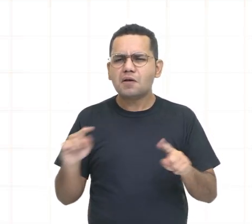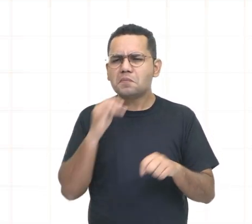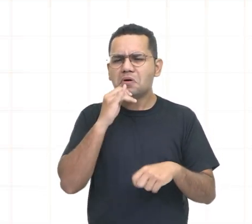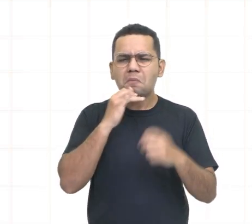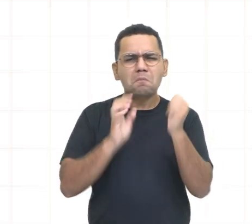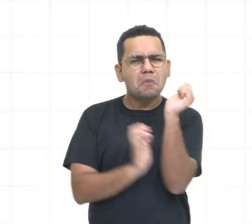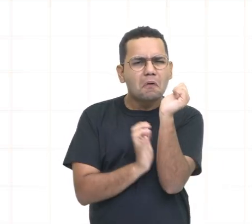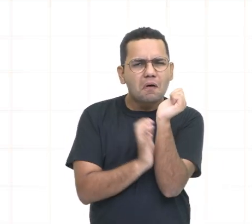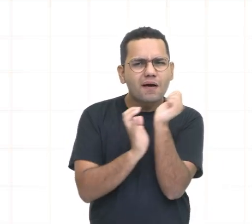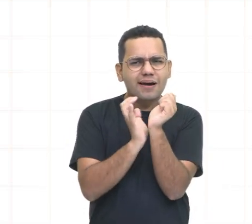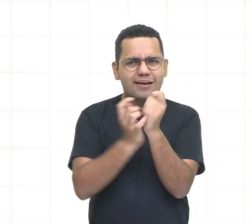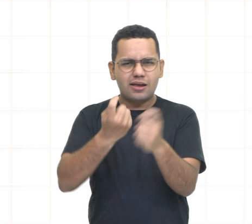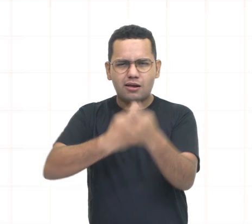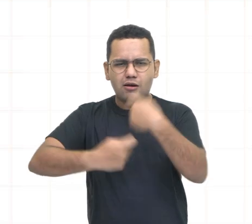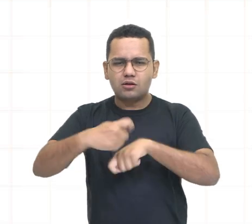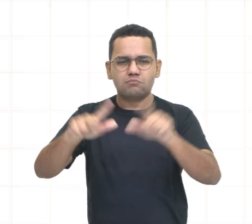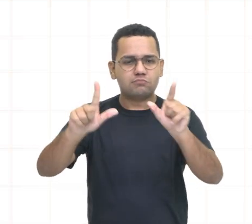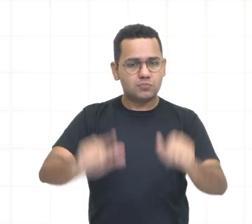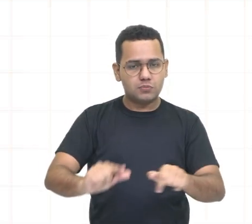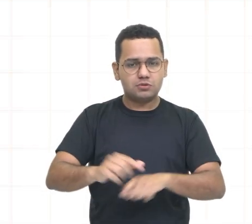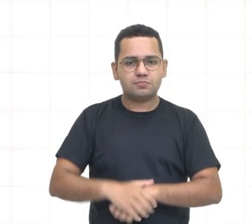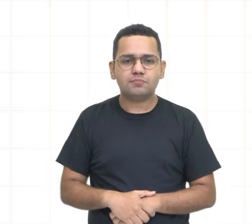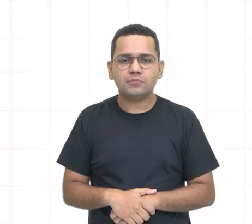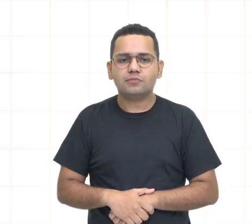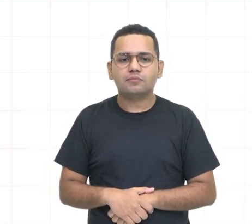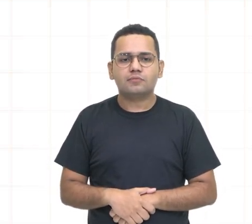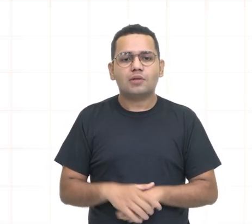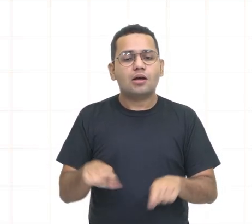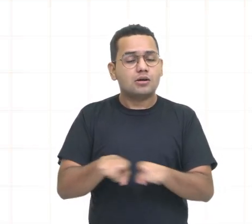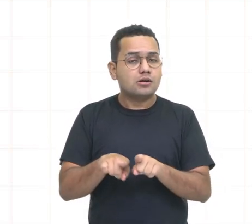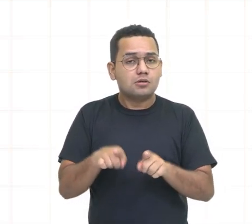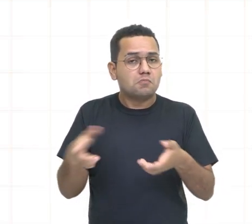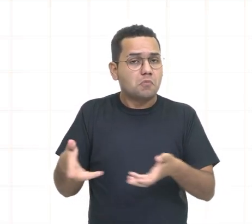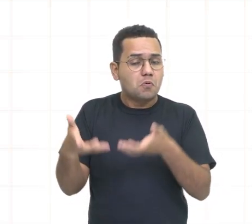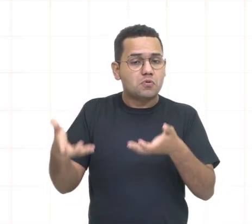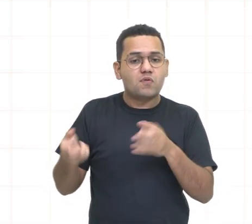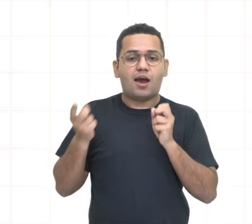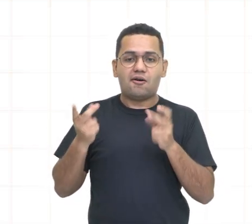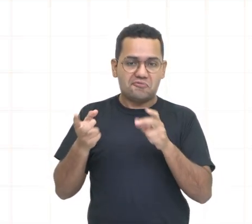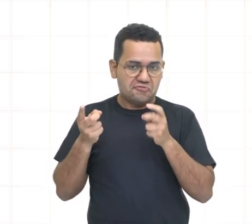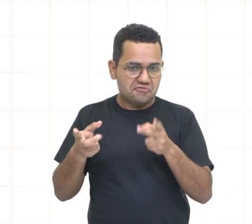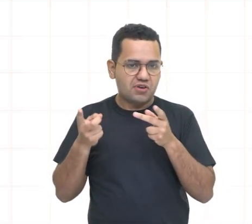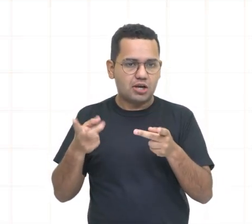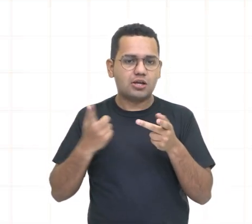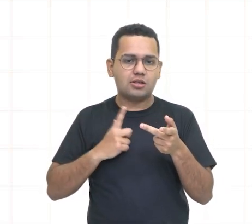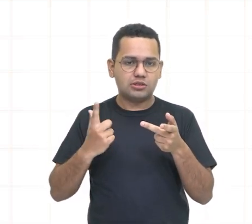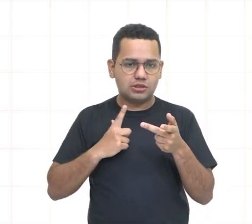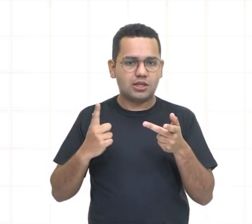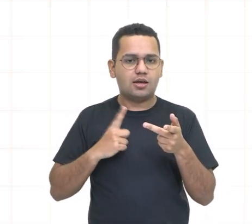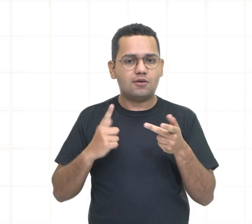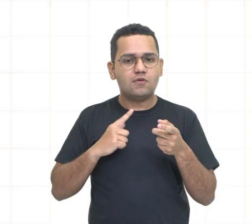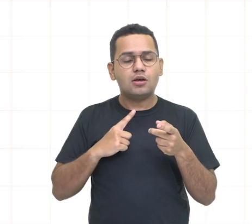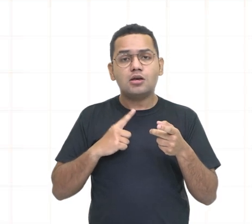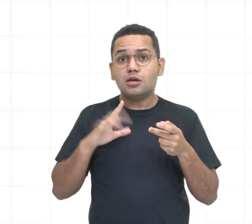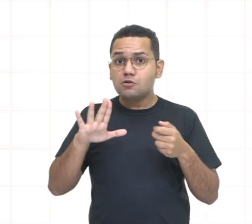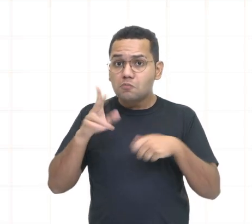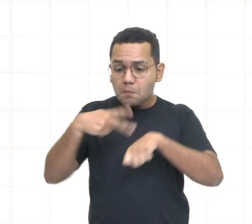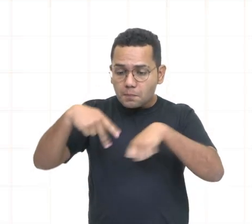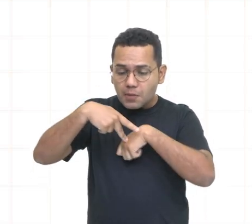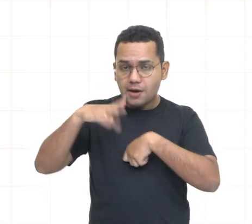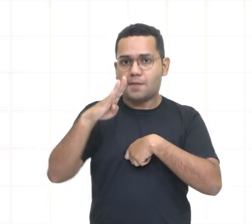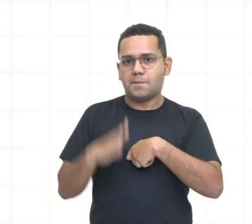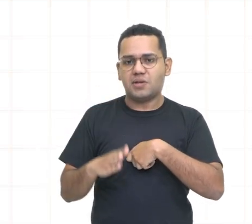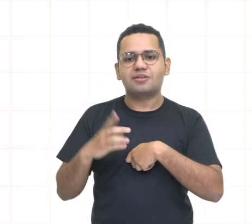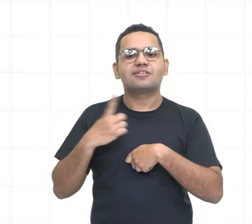tarifárias e incentivos à exportação, aumentando a integração do Brasil na economia global. É muito